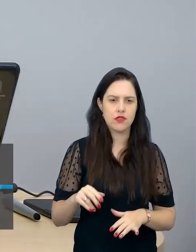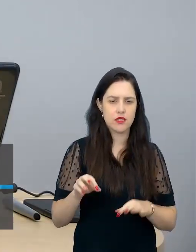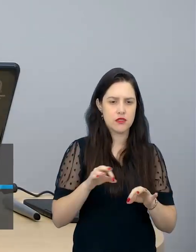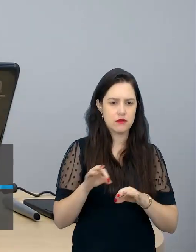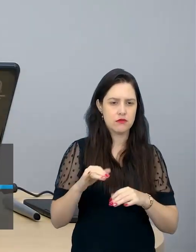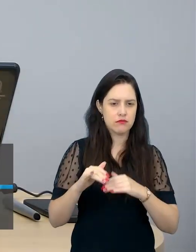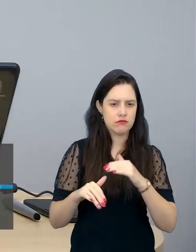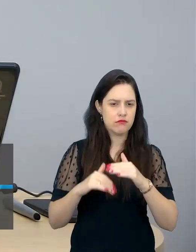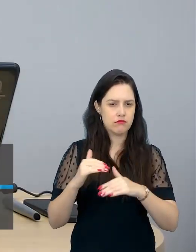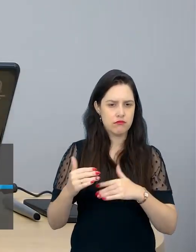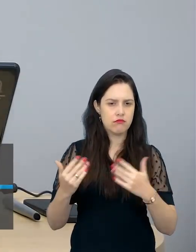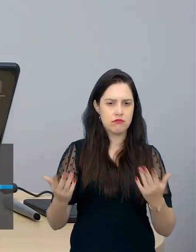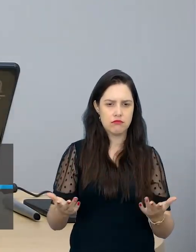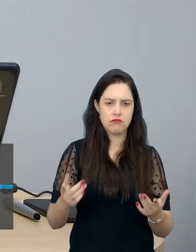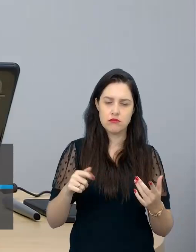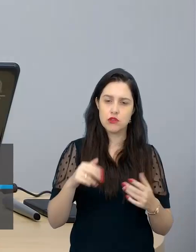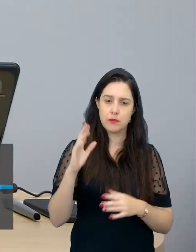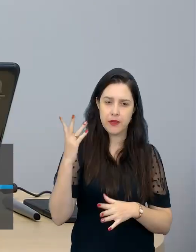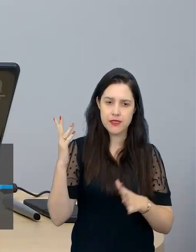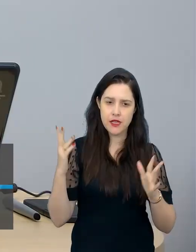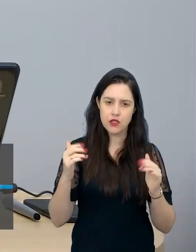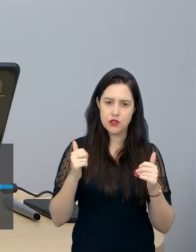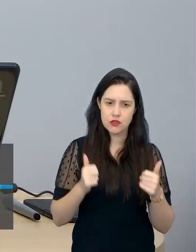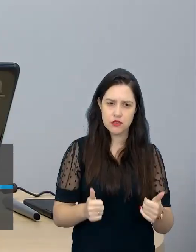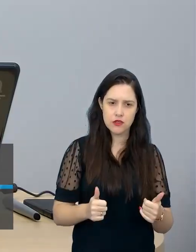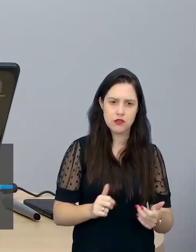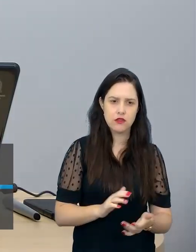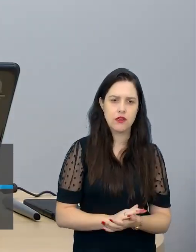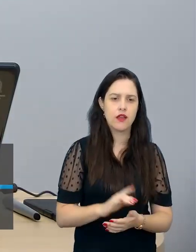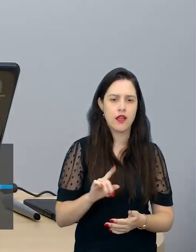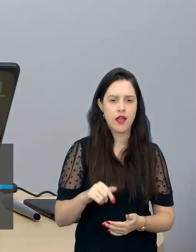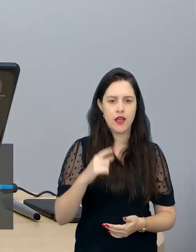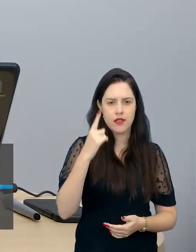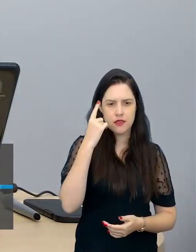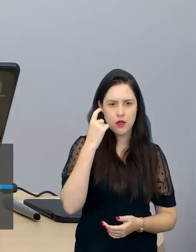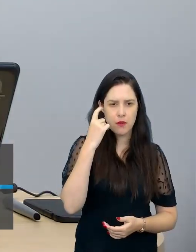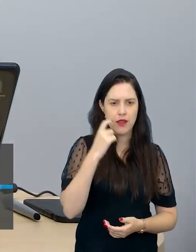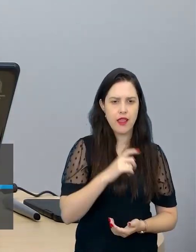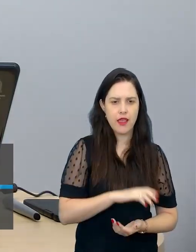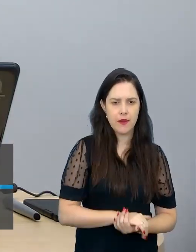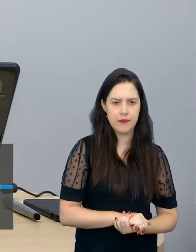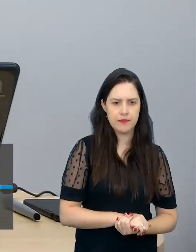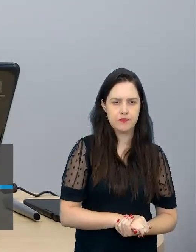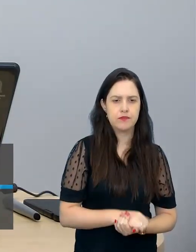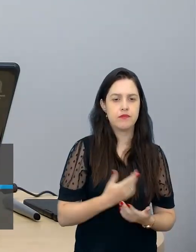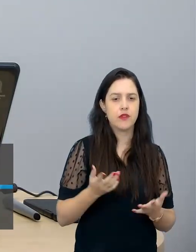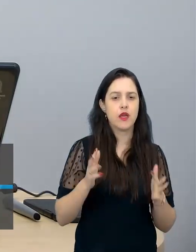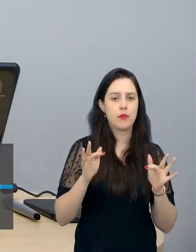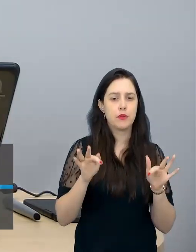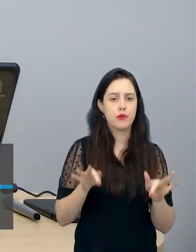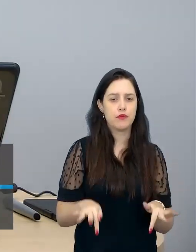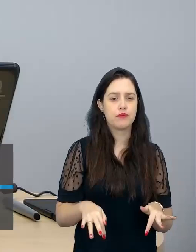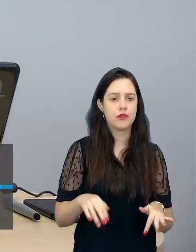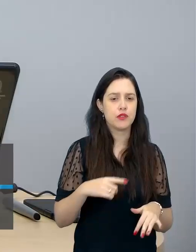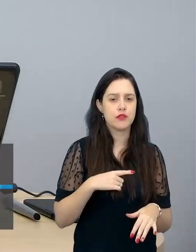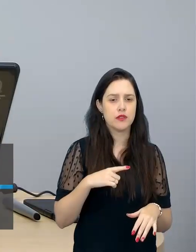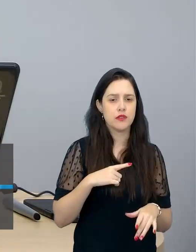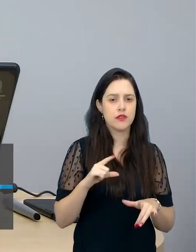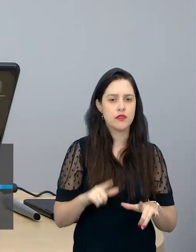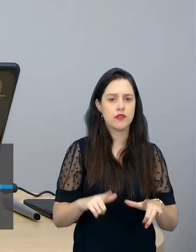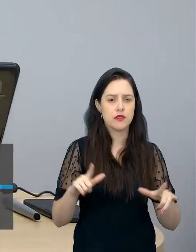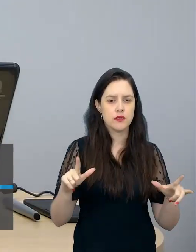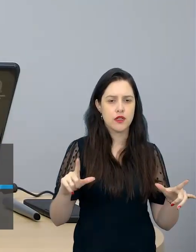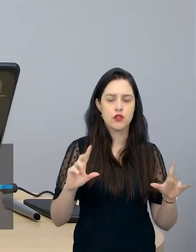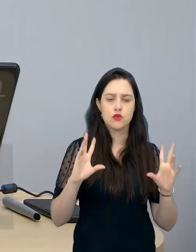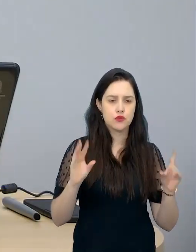meio aí modificando a paisagem, tá bom? Então essa é uma ideia também. E por fim, a gente tem aqui, depois que a gente trouxe aí todos